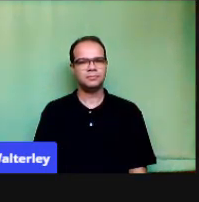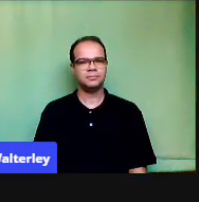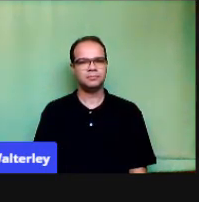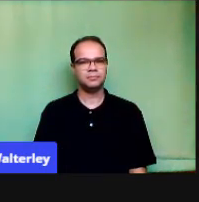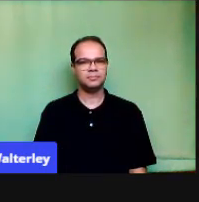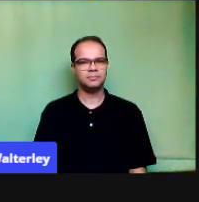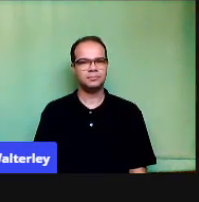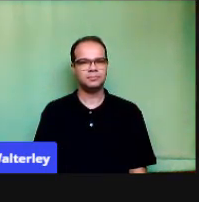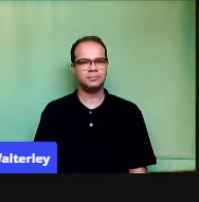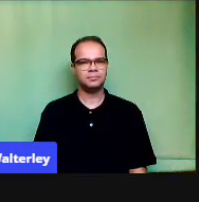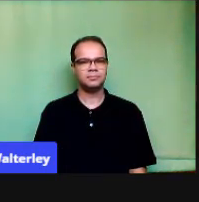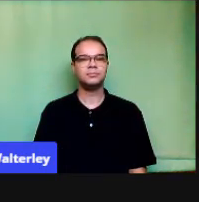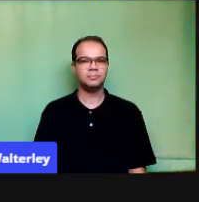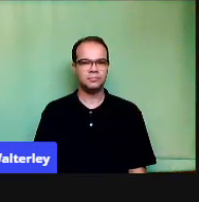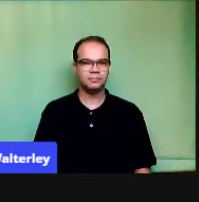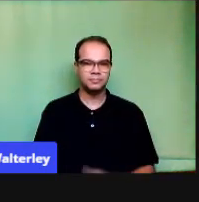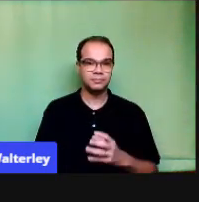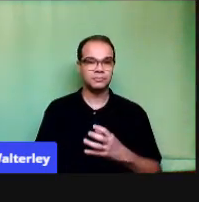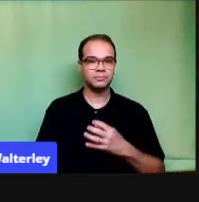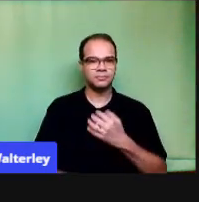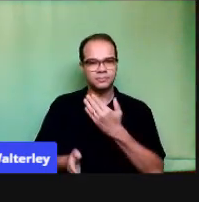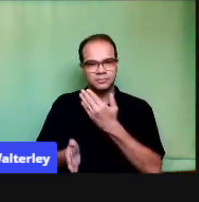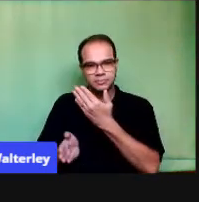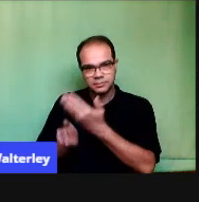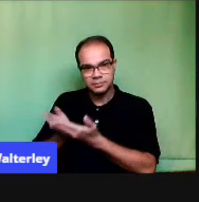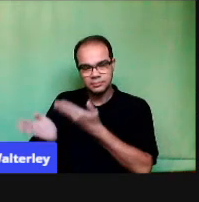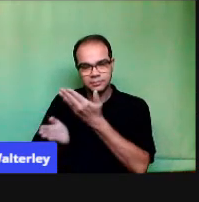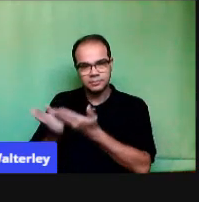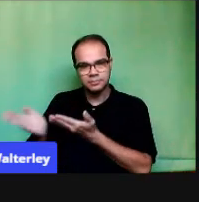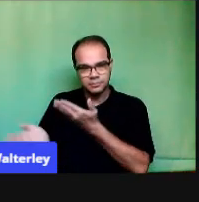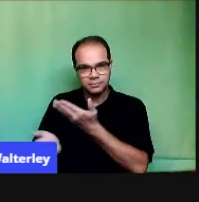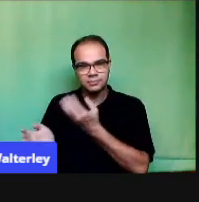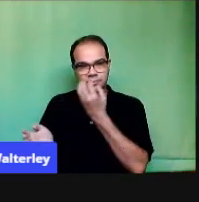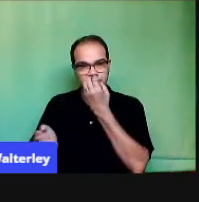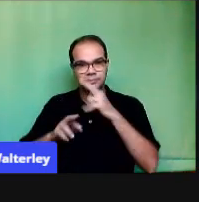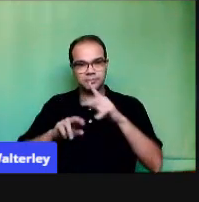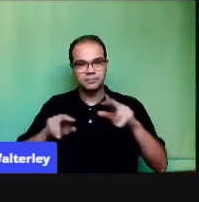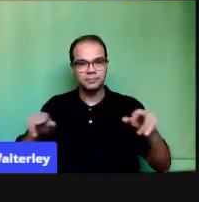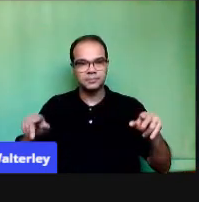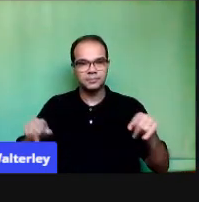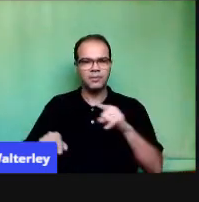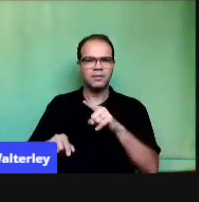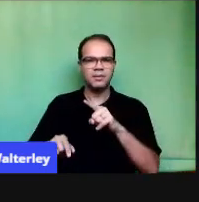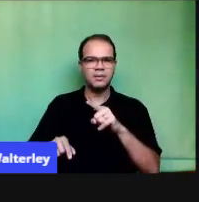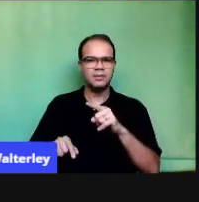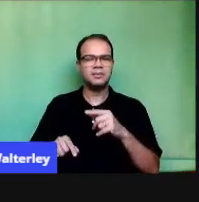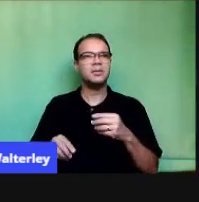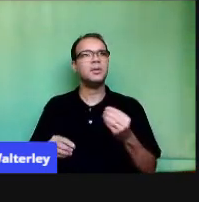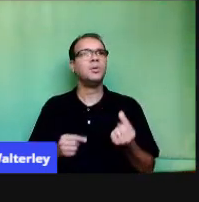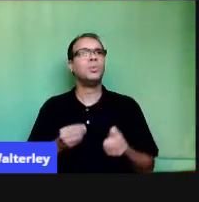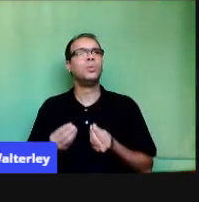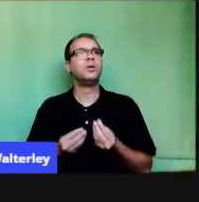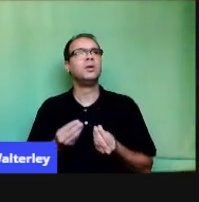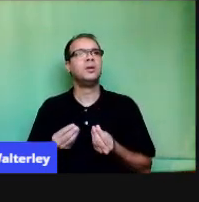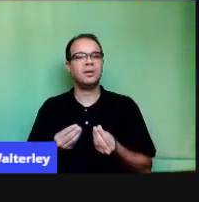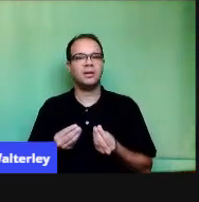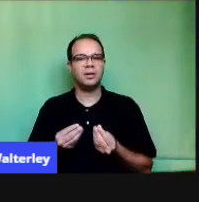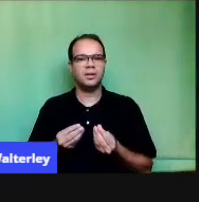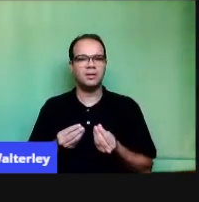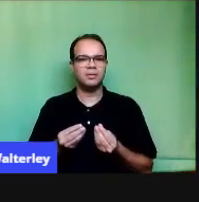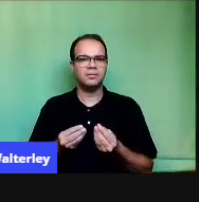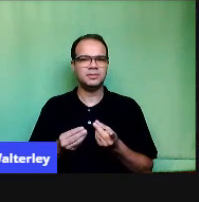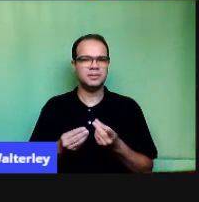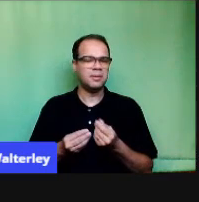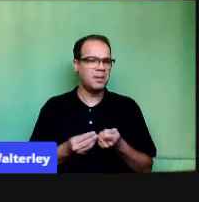porque garantir bem-estar animal nos sistemas produtivos não significa aumentar custos de produção, significa mudar